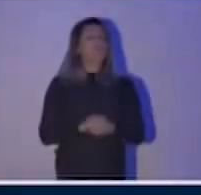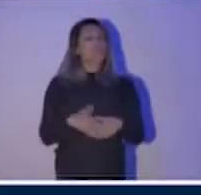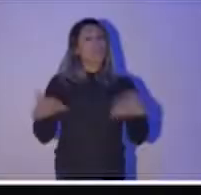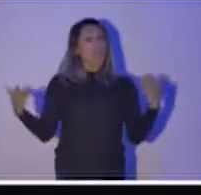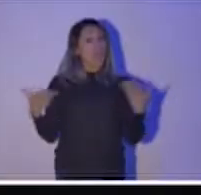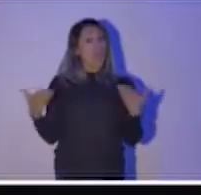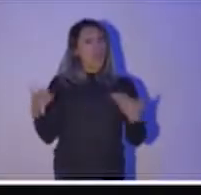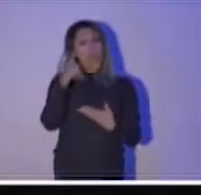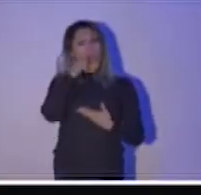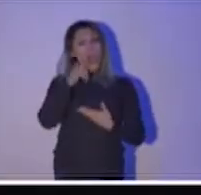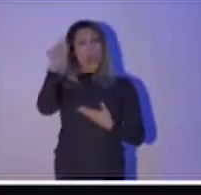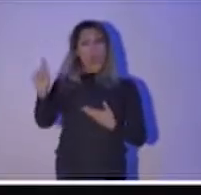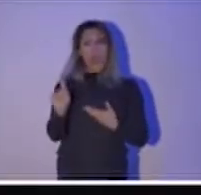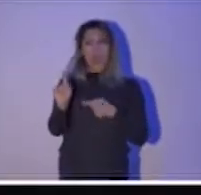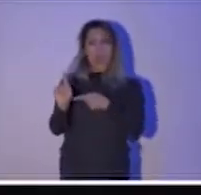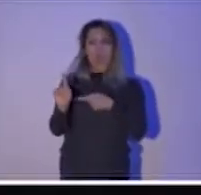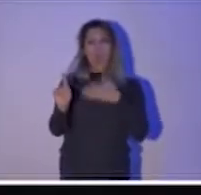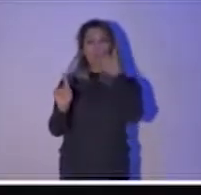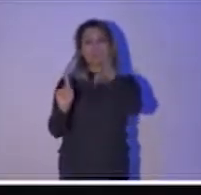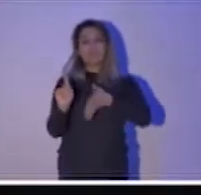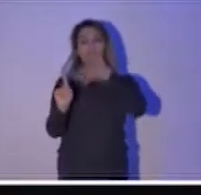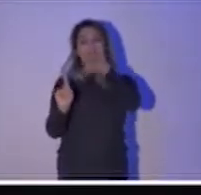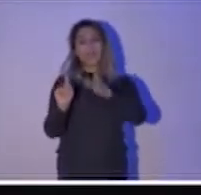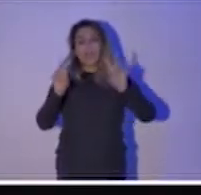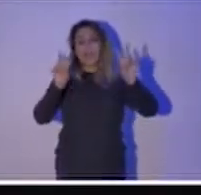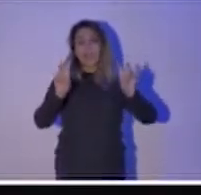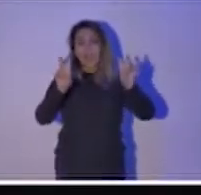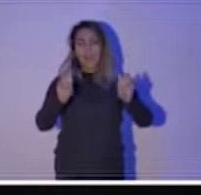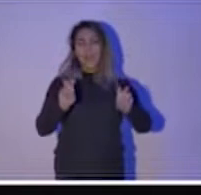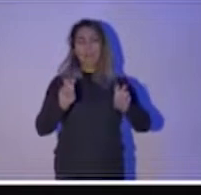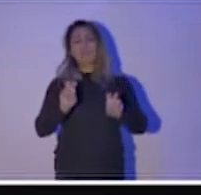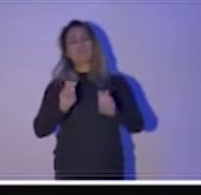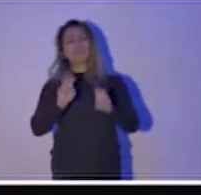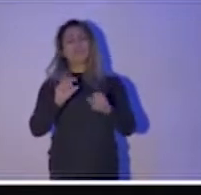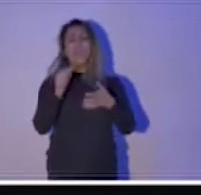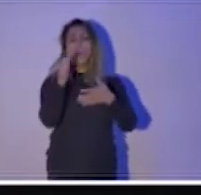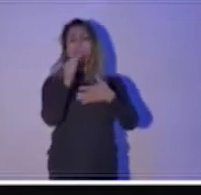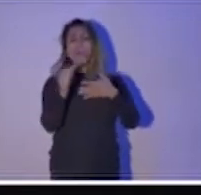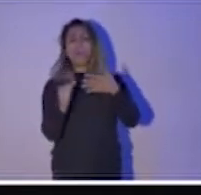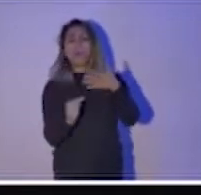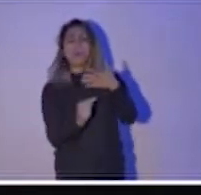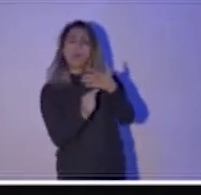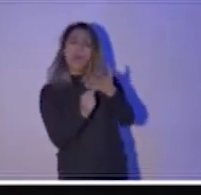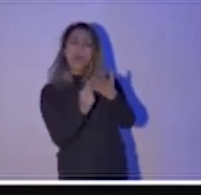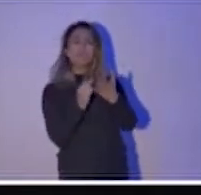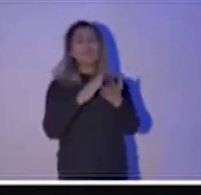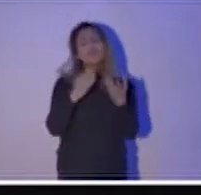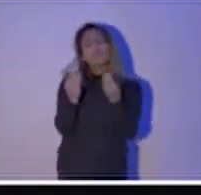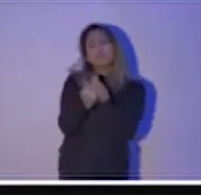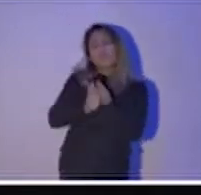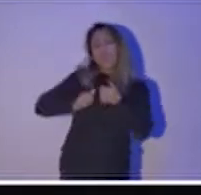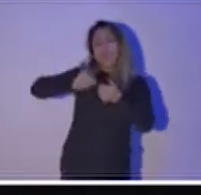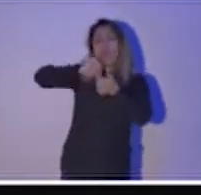Uma convidada que vem nos falar sobre o tema Princípios para a Excelência com Equidade, Regime de Colaboração. Aqui